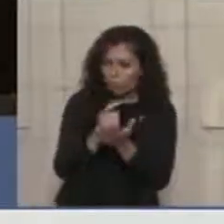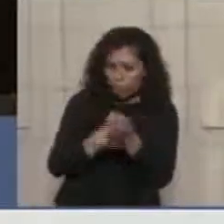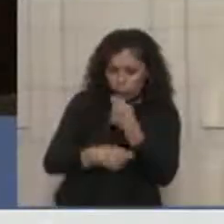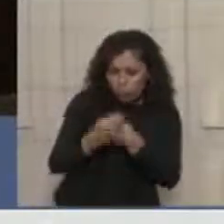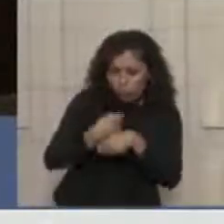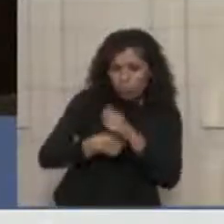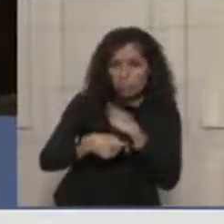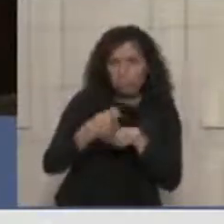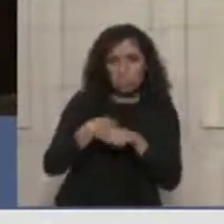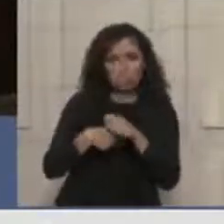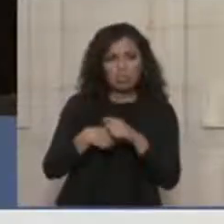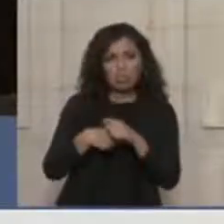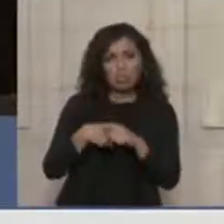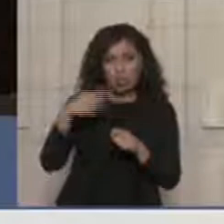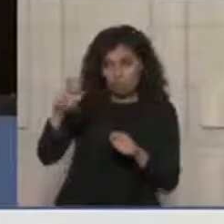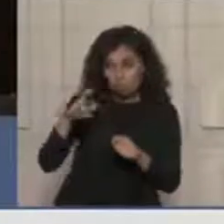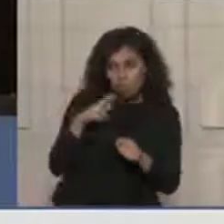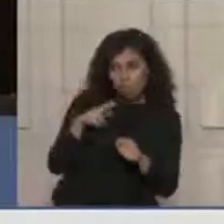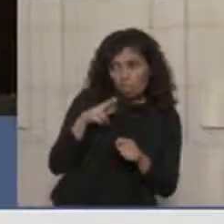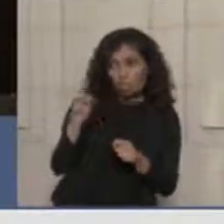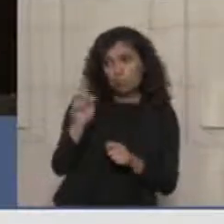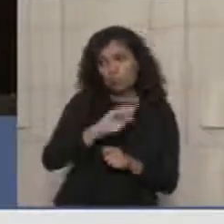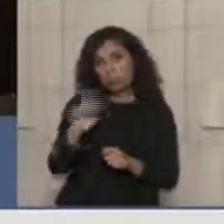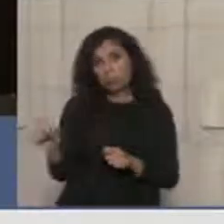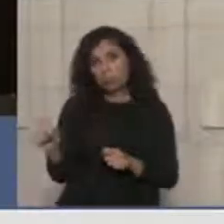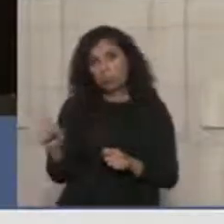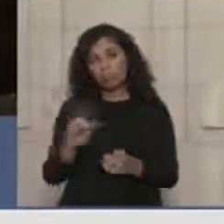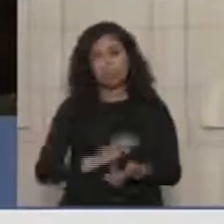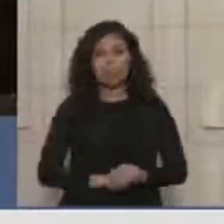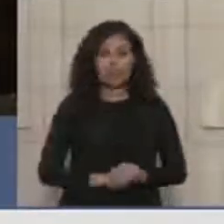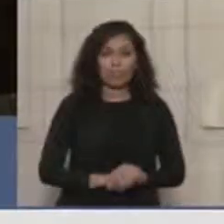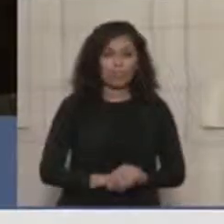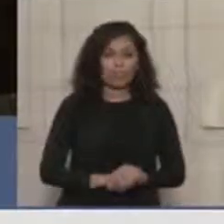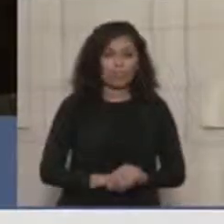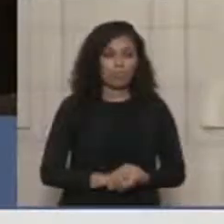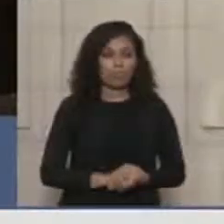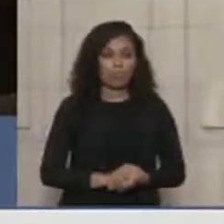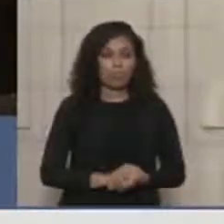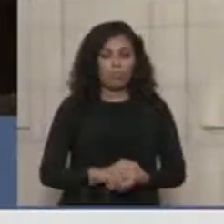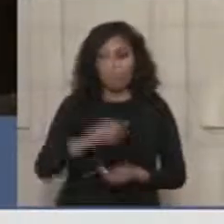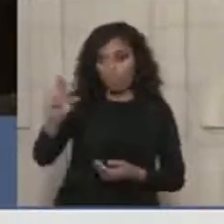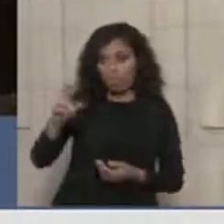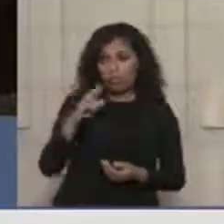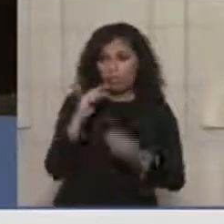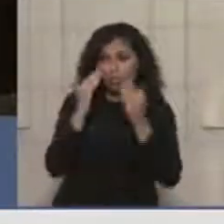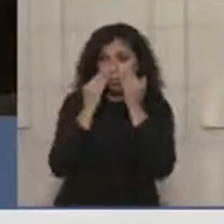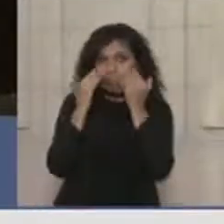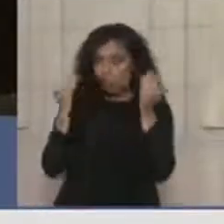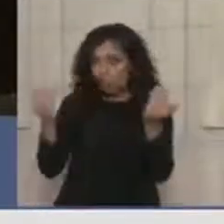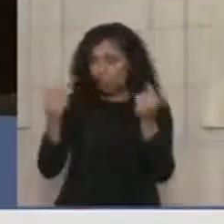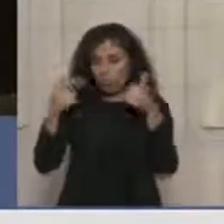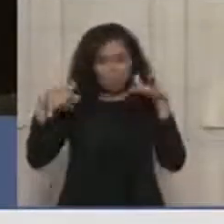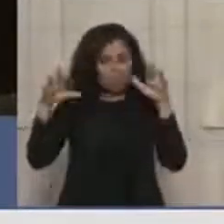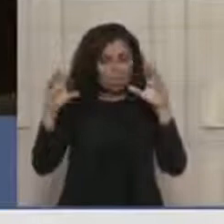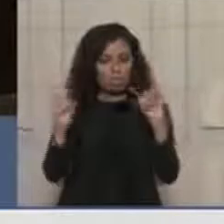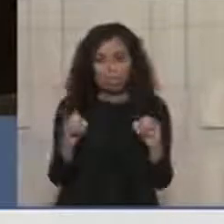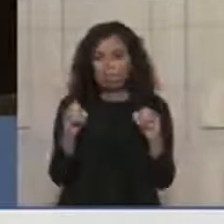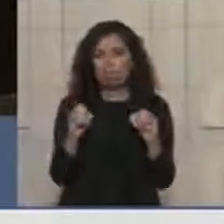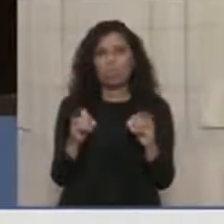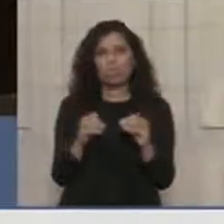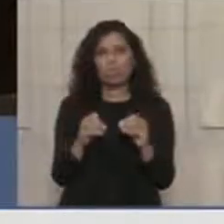administrativos, e a resposta foi que não. É uma resposta que demonstra de maneira clara e